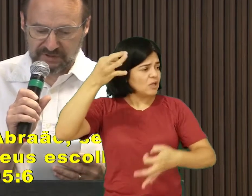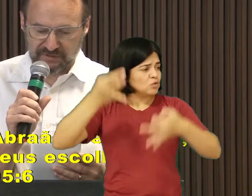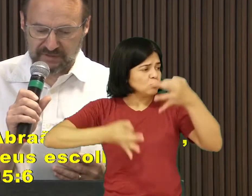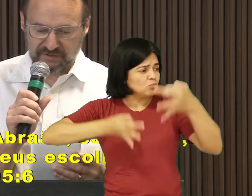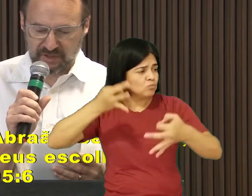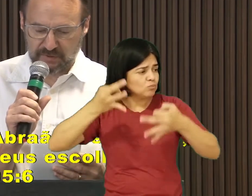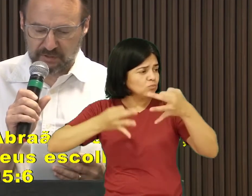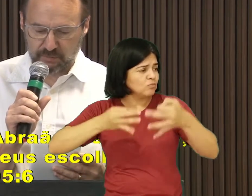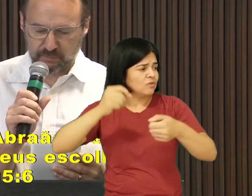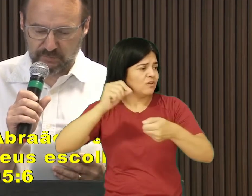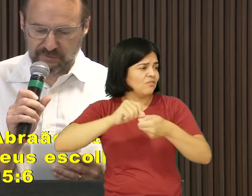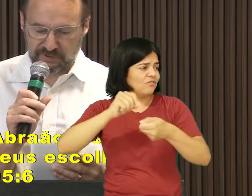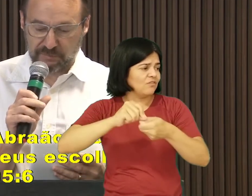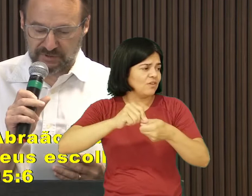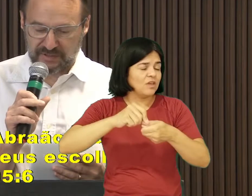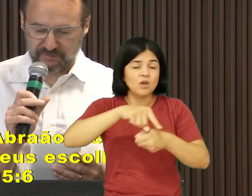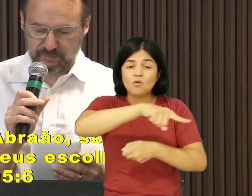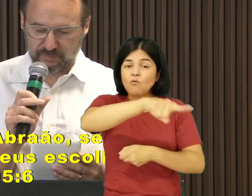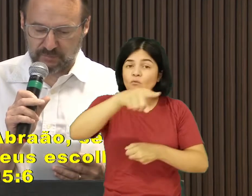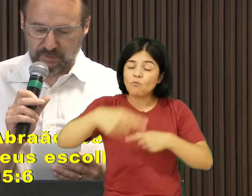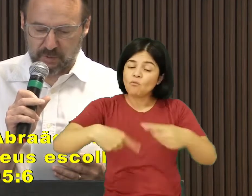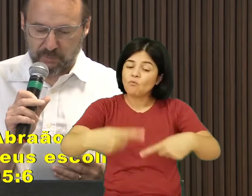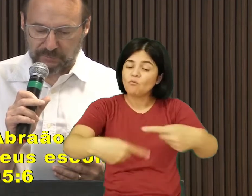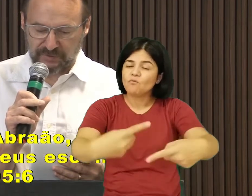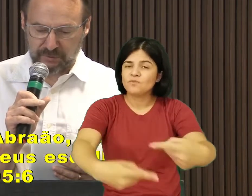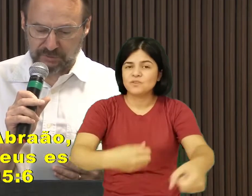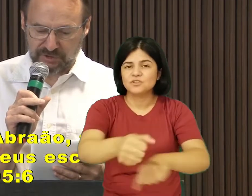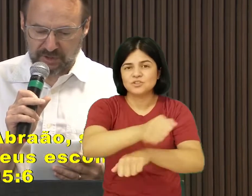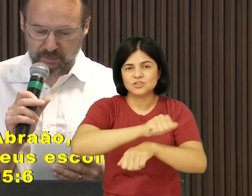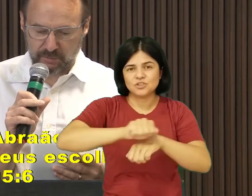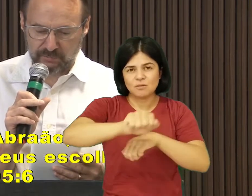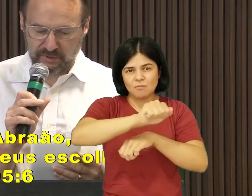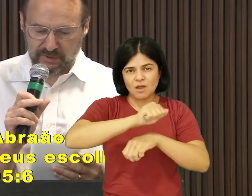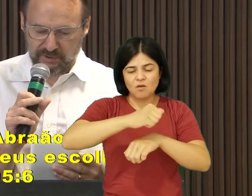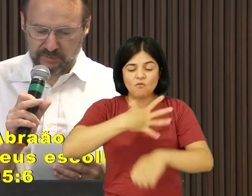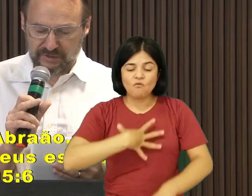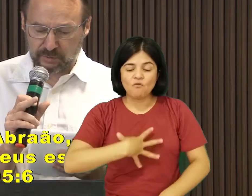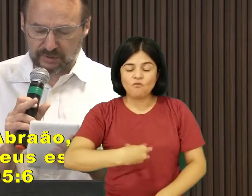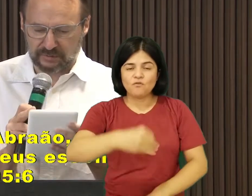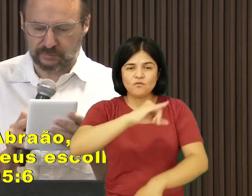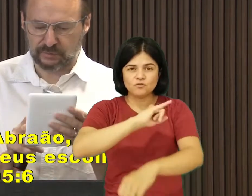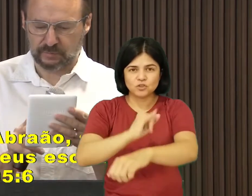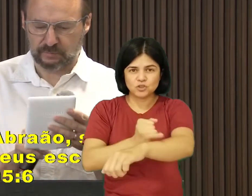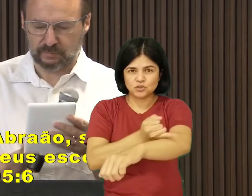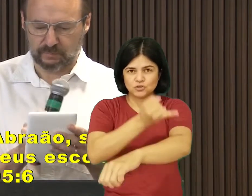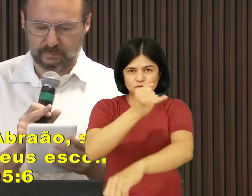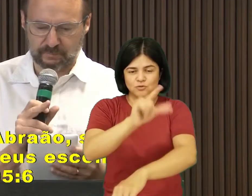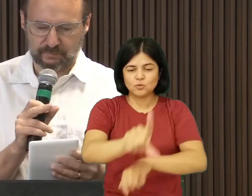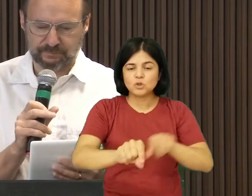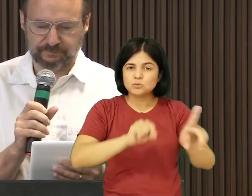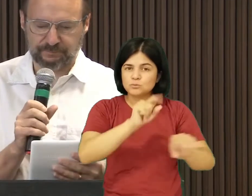ó descendentes de Abraão, seu servo, ó filho de Jacó, seus escolhidos.